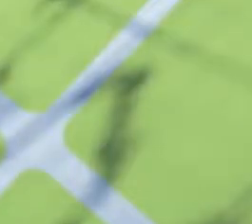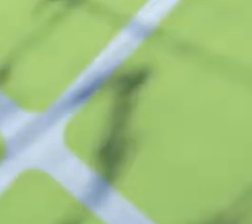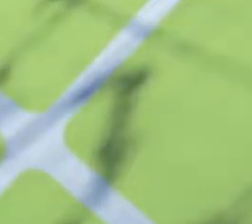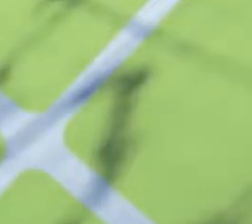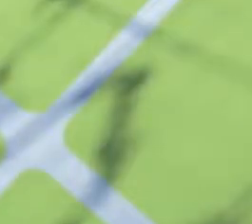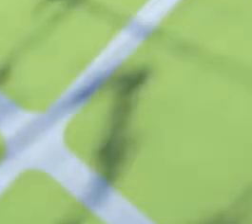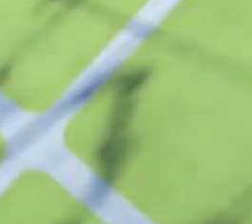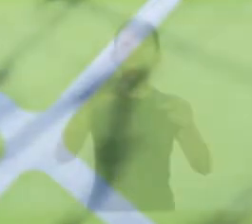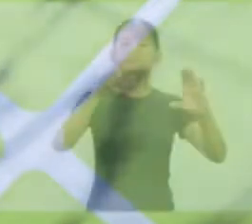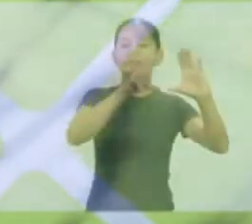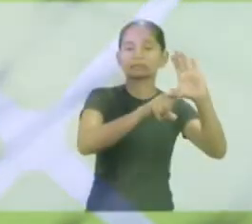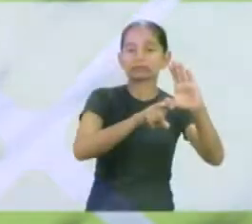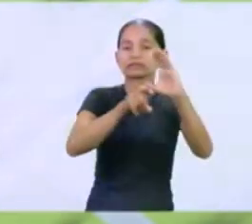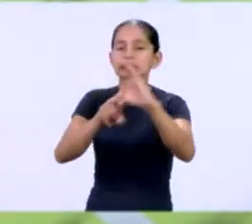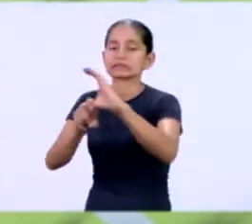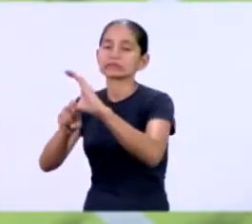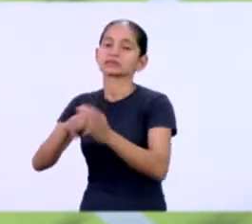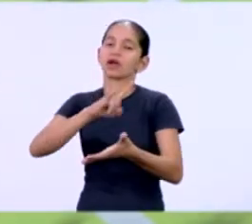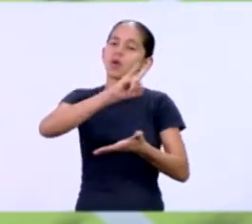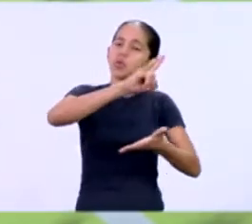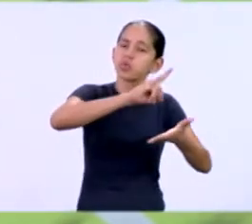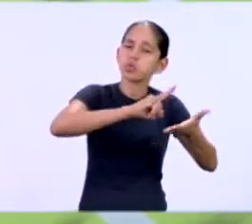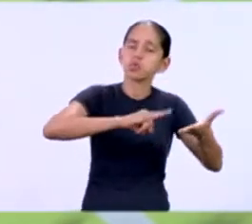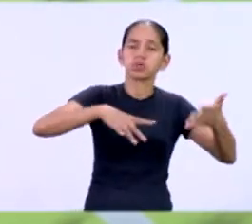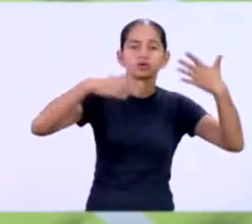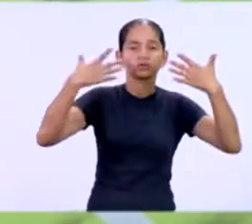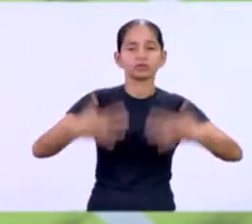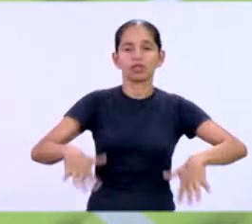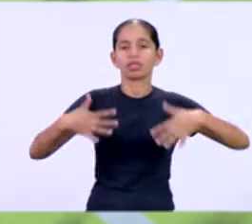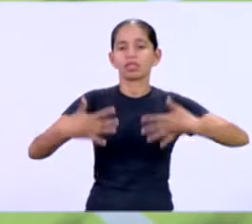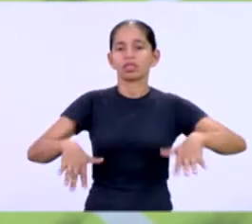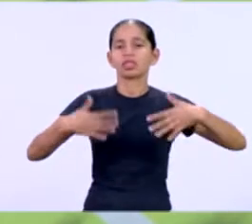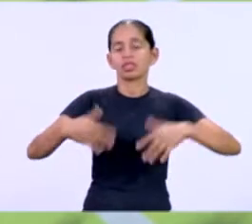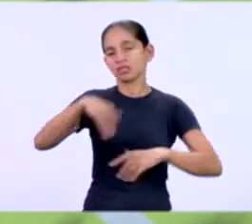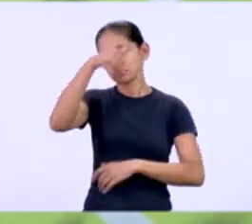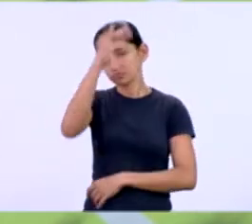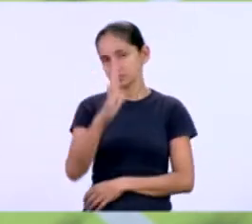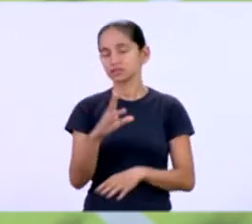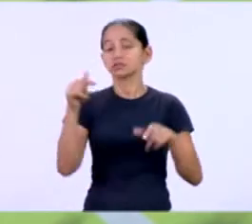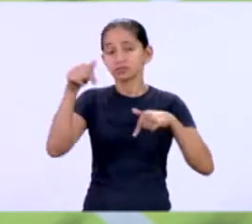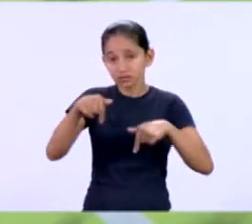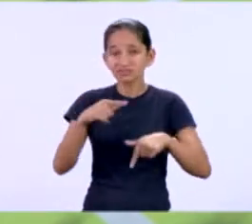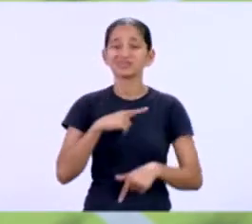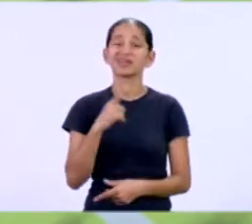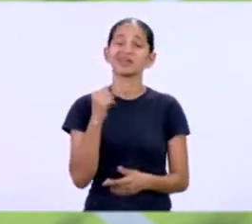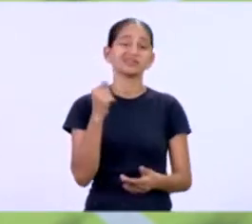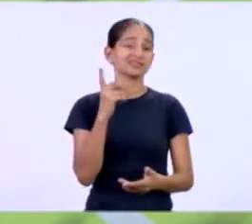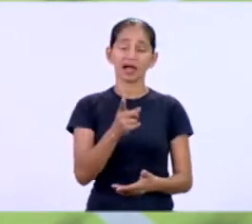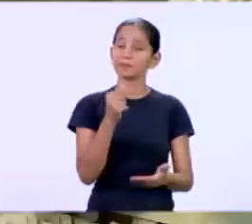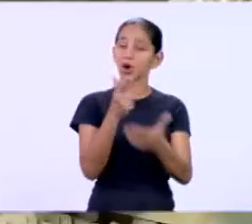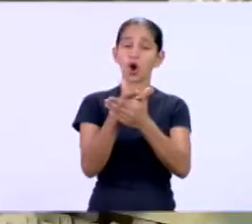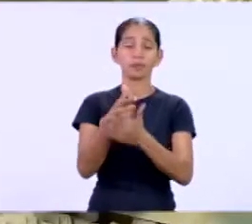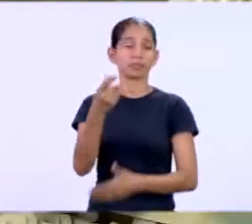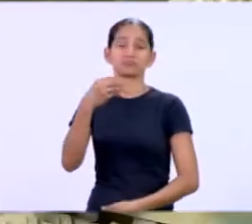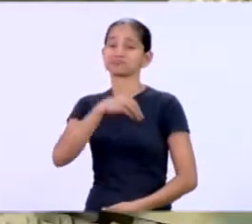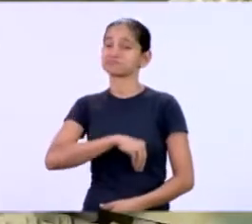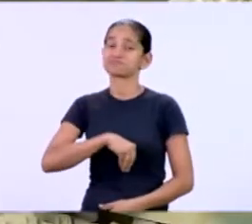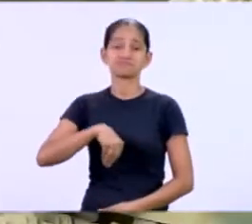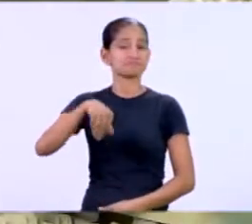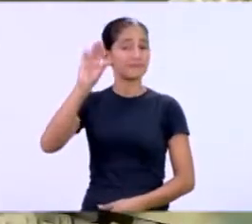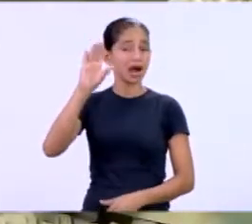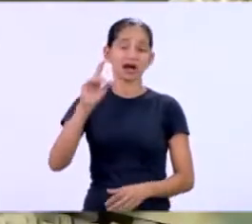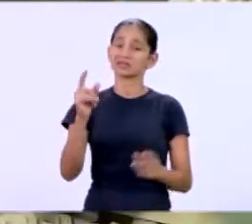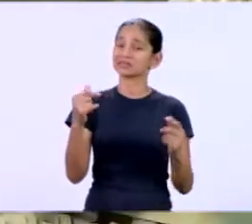As dívidas são um mal que assombra grande parte dos brasileiros. Gastar mais do que ganham, comprar por impulso e